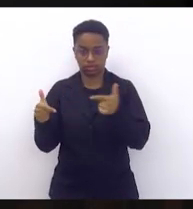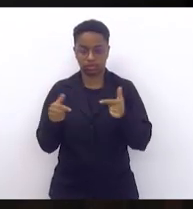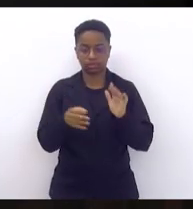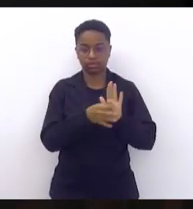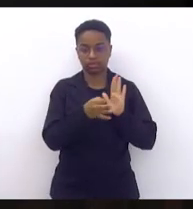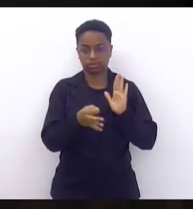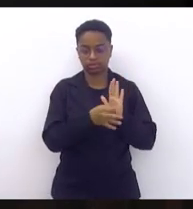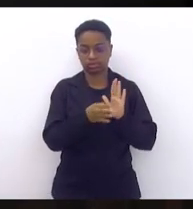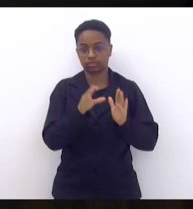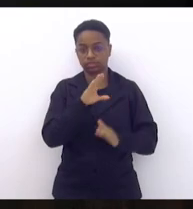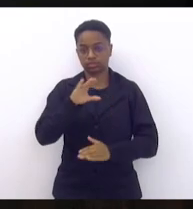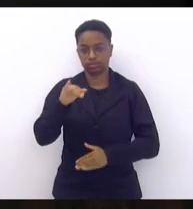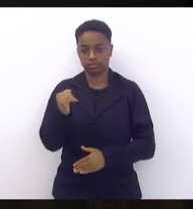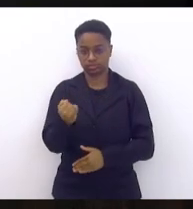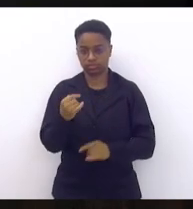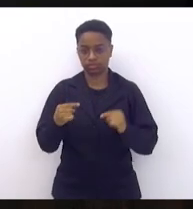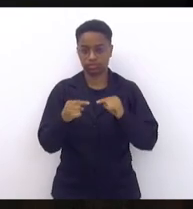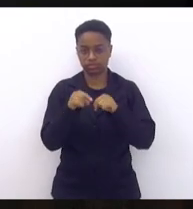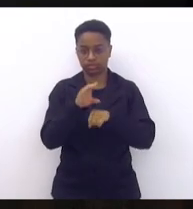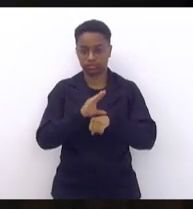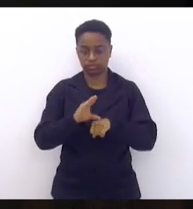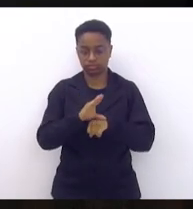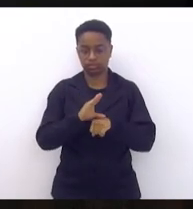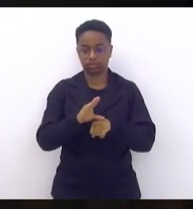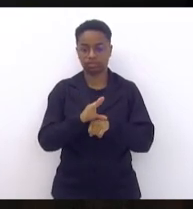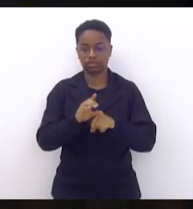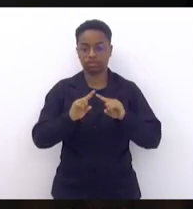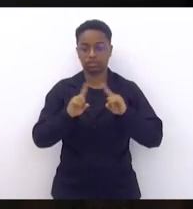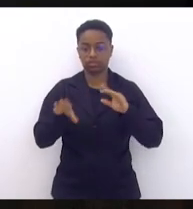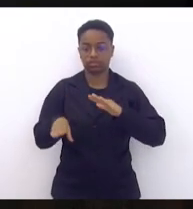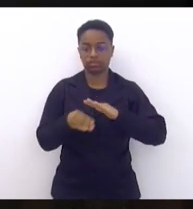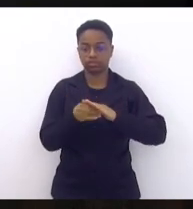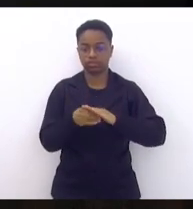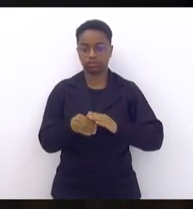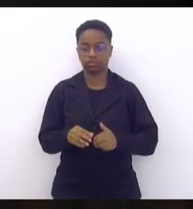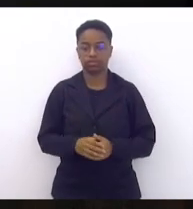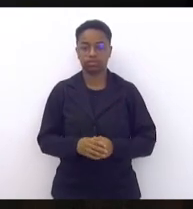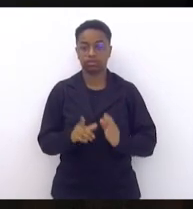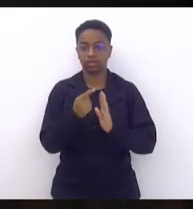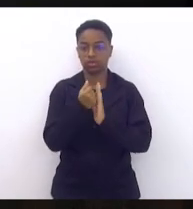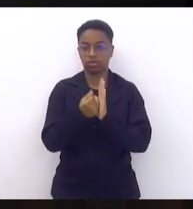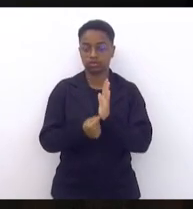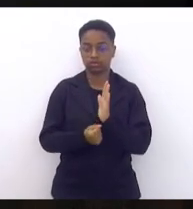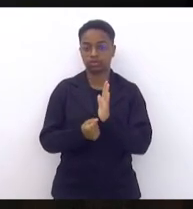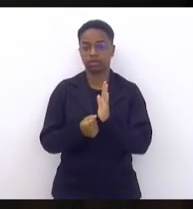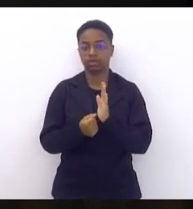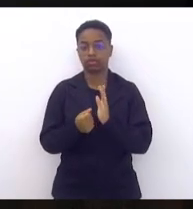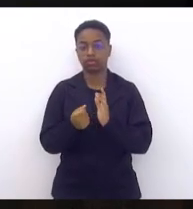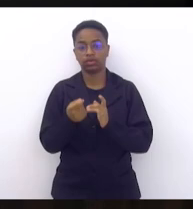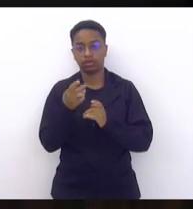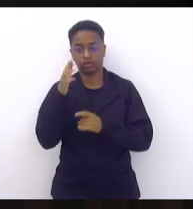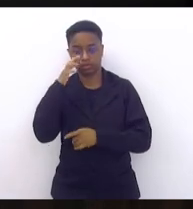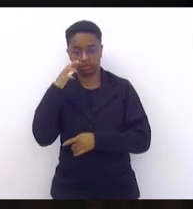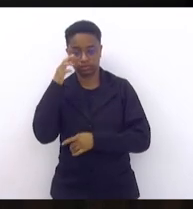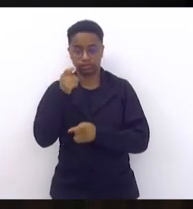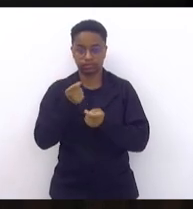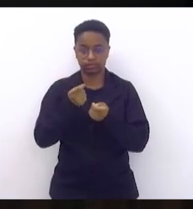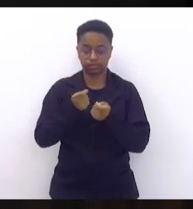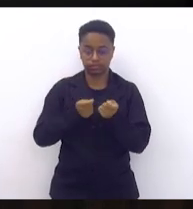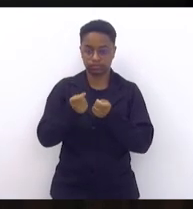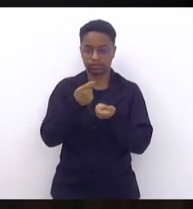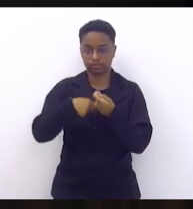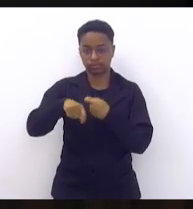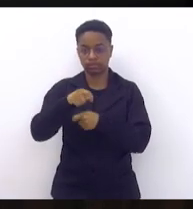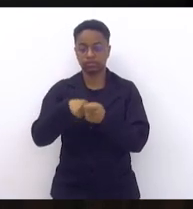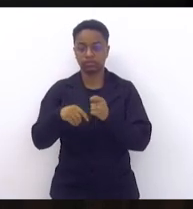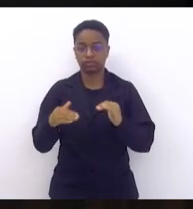das comissões Constituição e Justiça pela constitucionalidade com emenda, de Orçamento, Finanças, Fiscalização Financeira e Controle, favorável